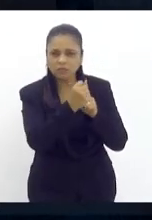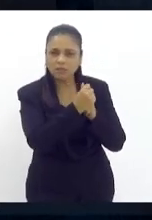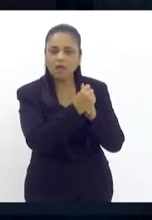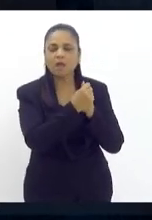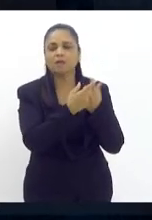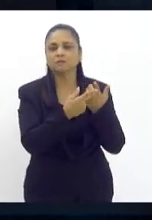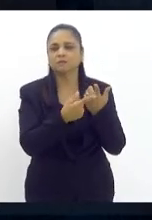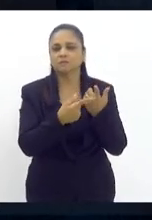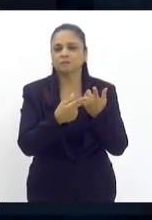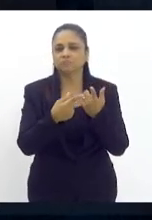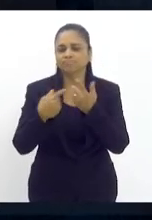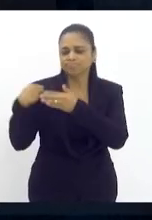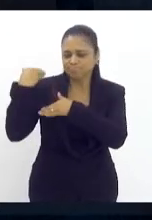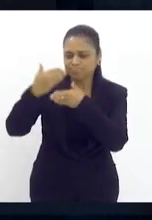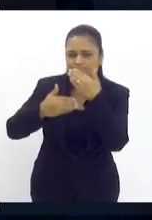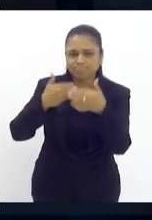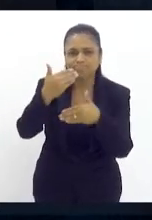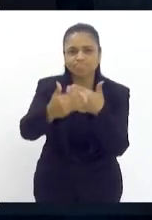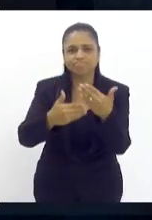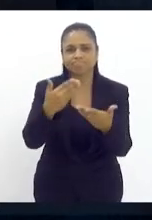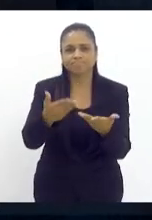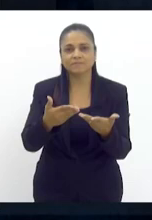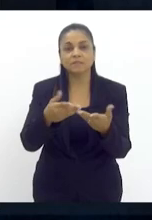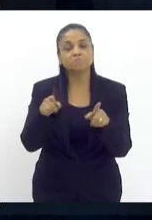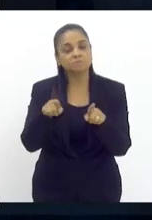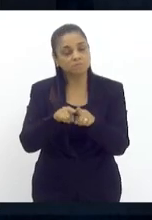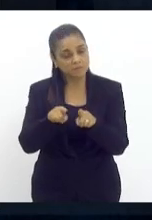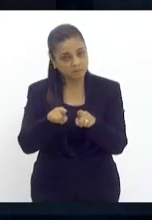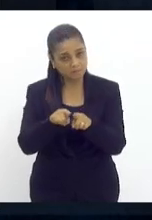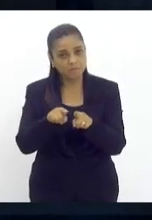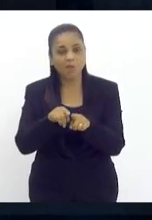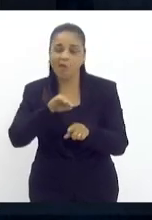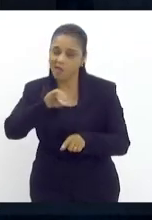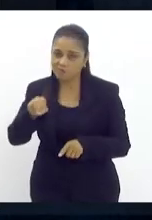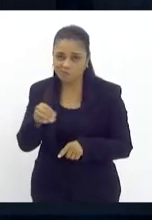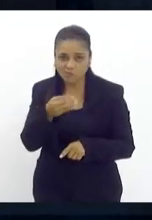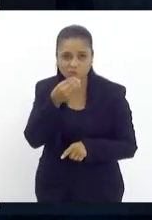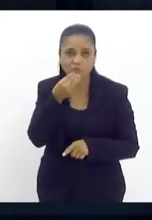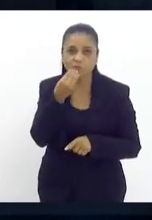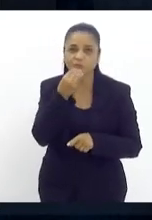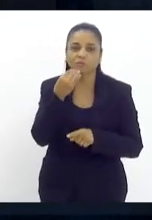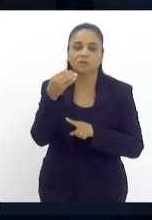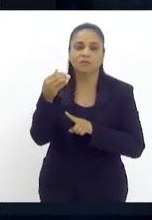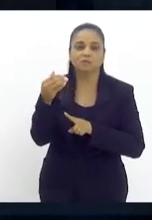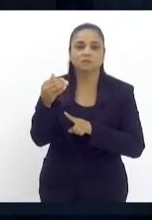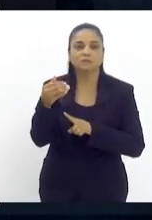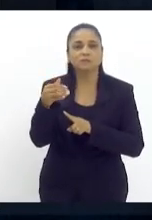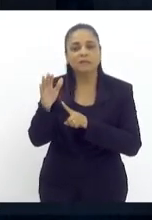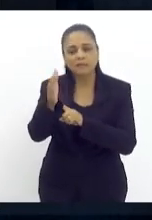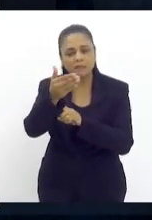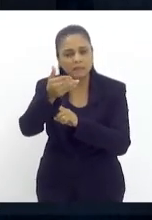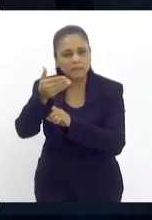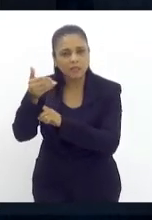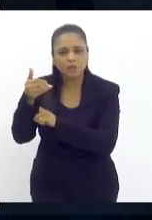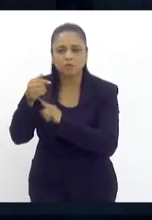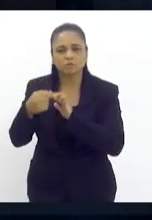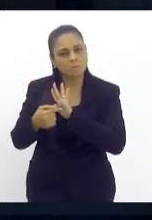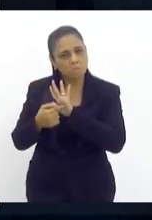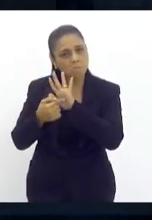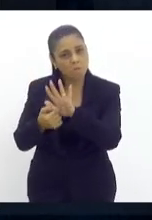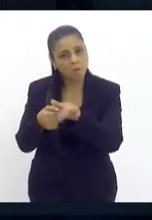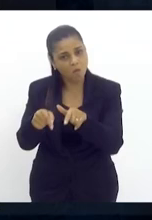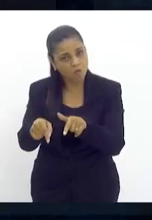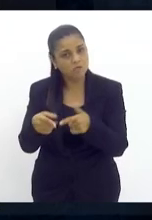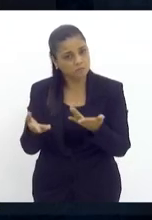sabedoria desenvolvida, né, mas também as grandes oportunidades que, principalmente, as tecnologias apresentam